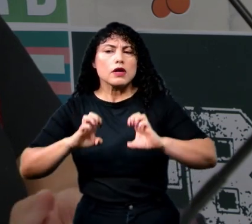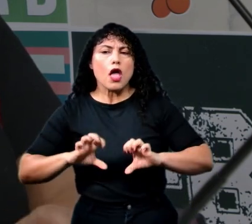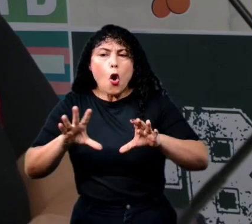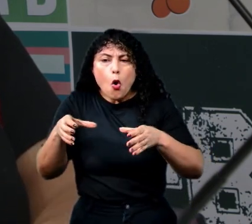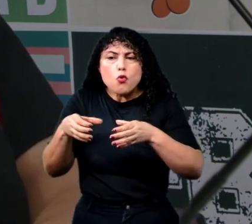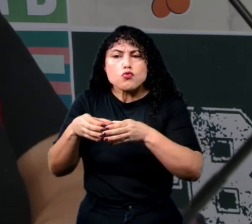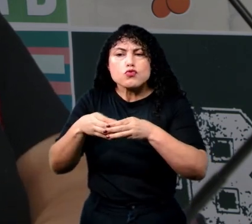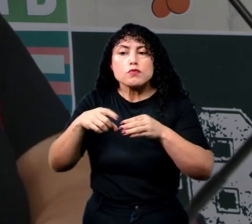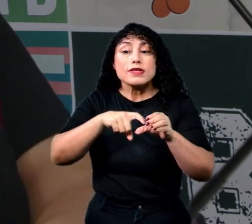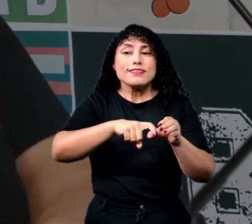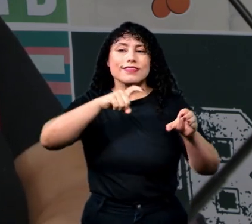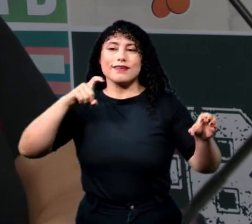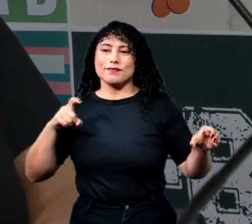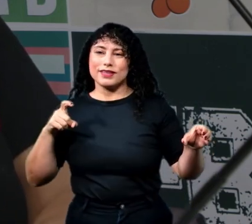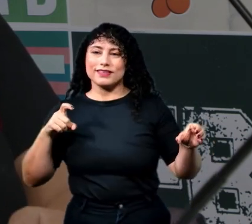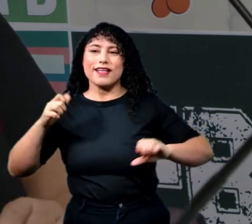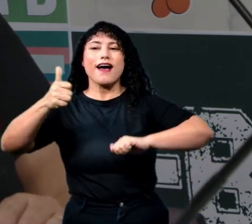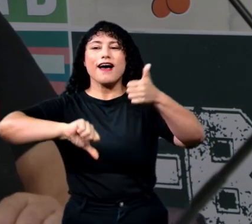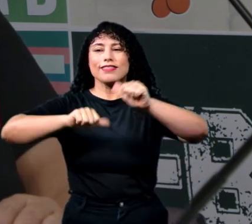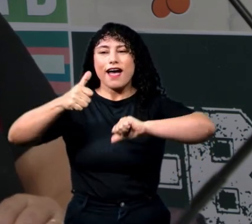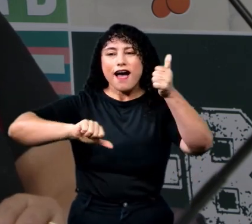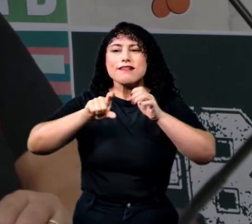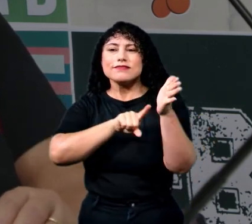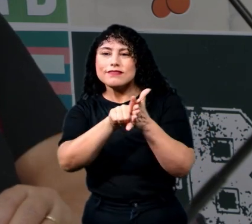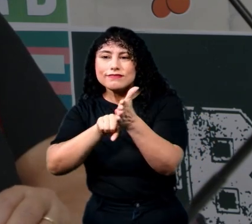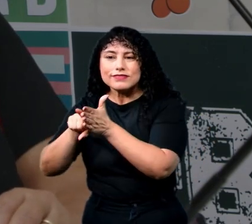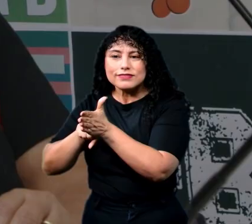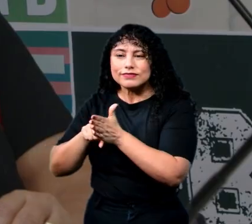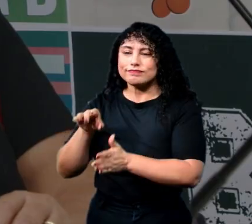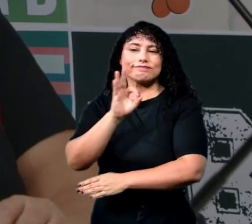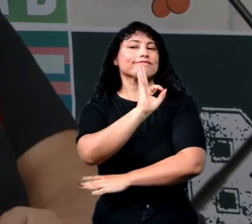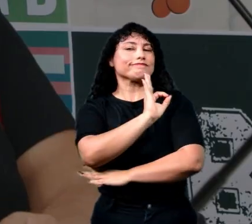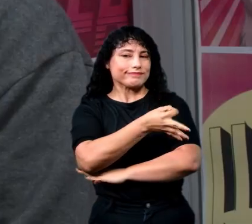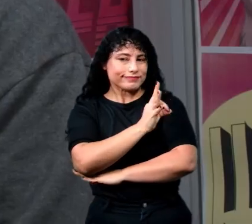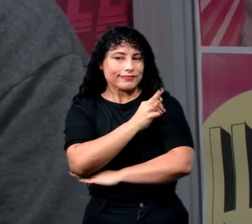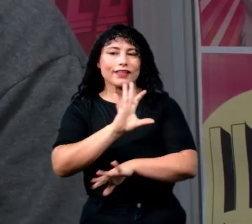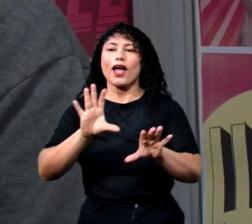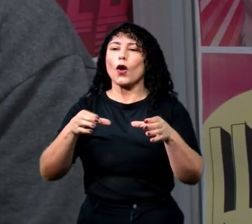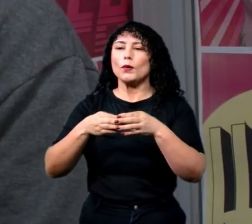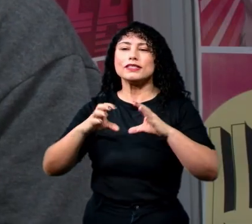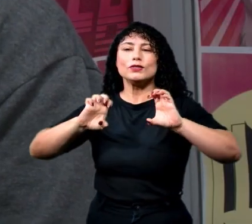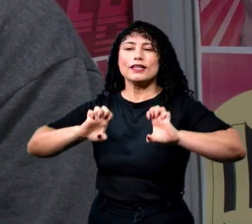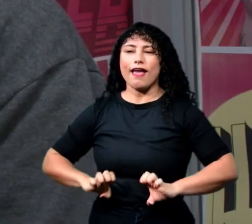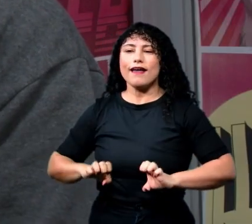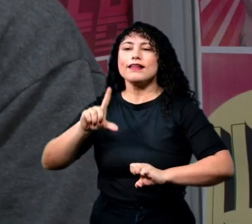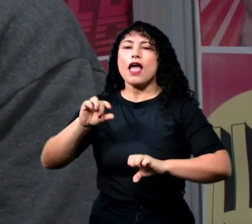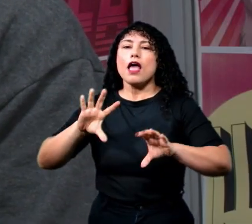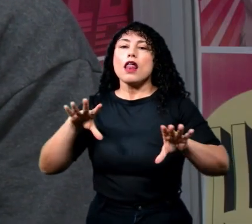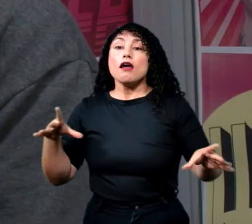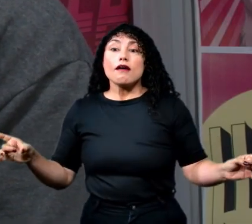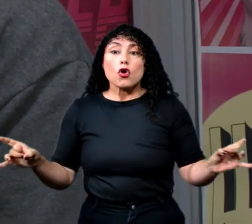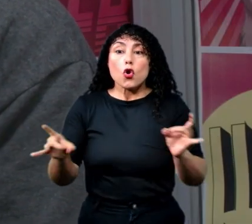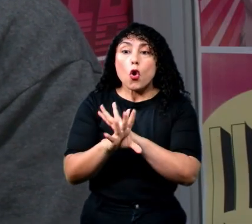grupo independente na análise, na apuração, não é isso? Exatamente. A comissão de ética, ela é formada, então,